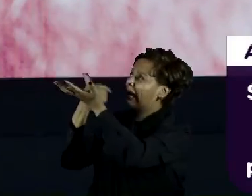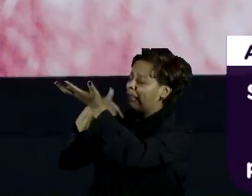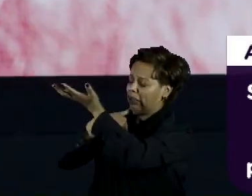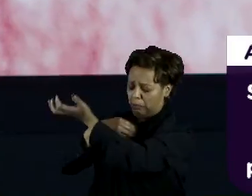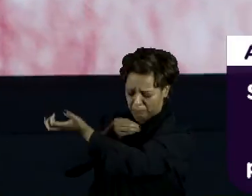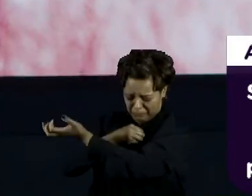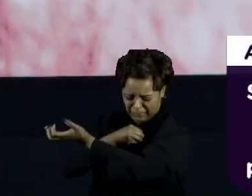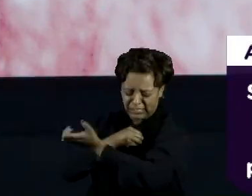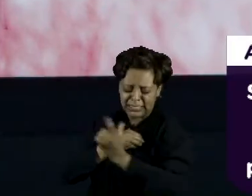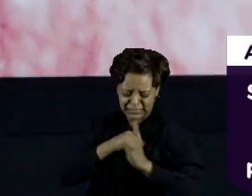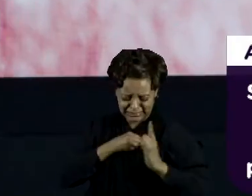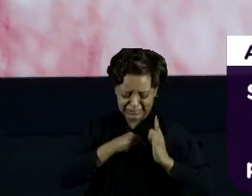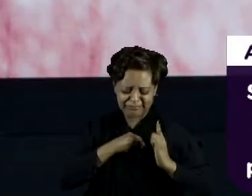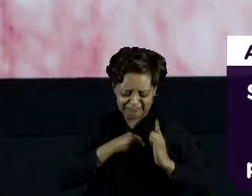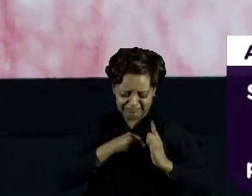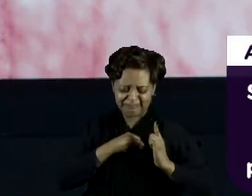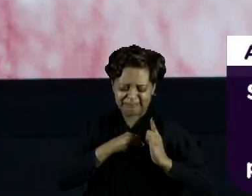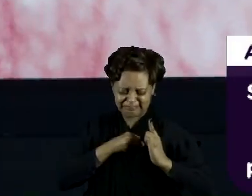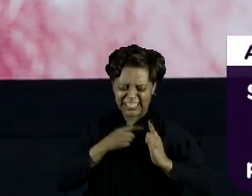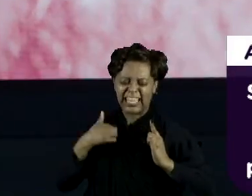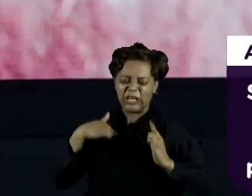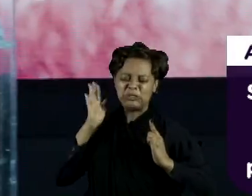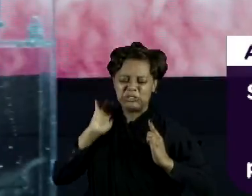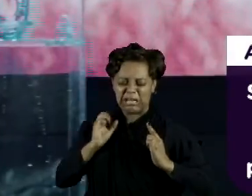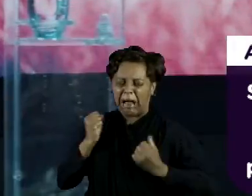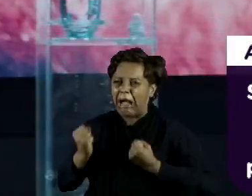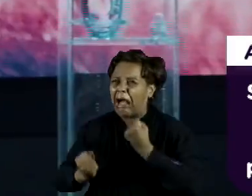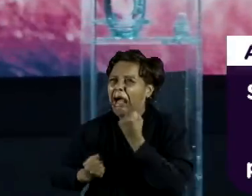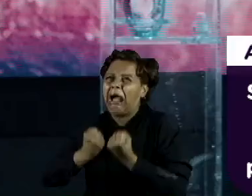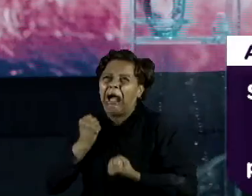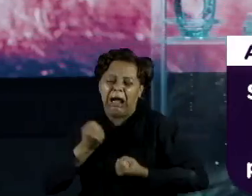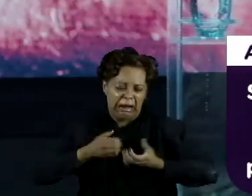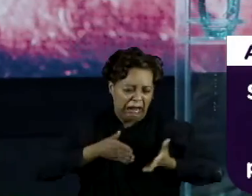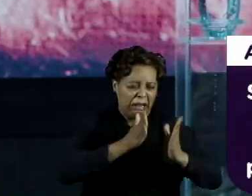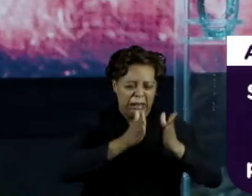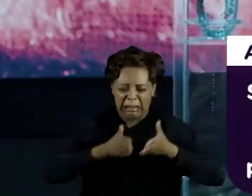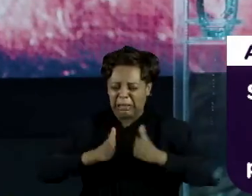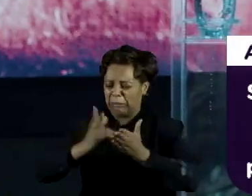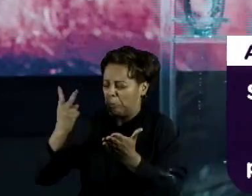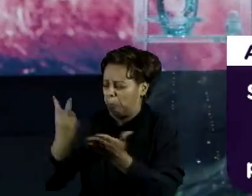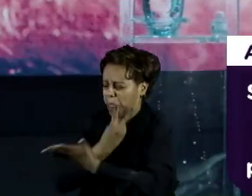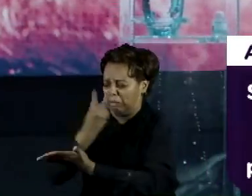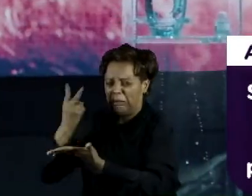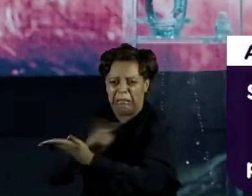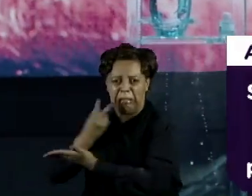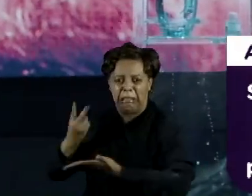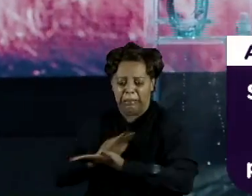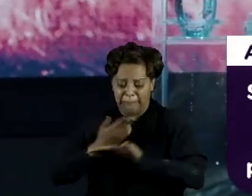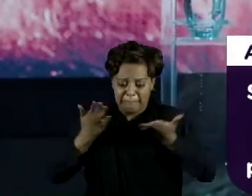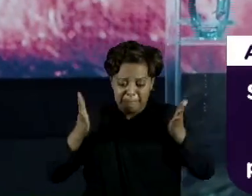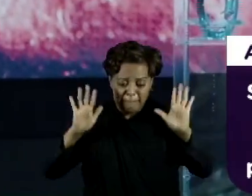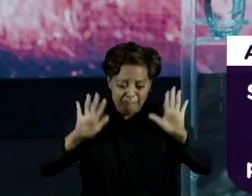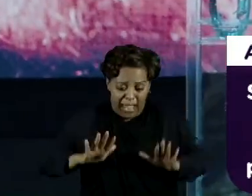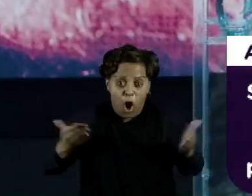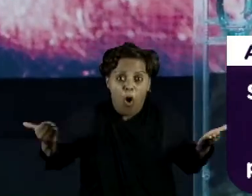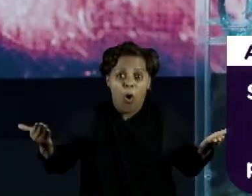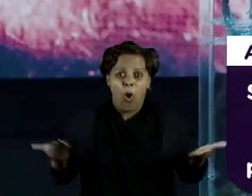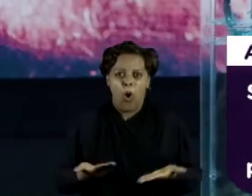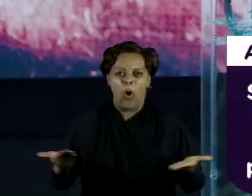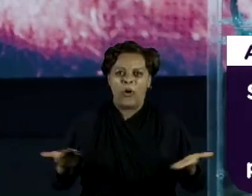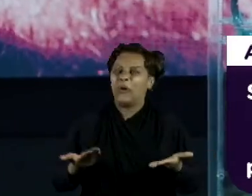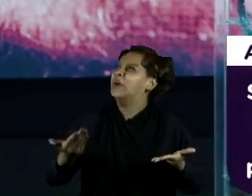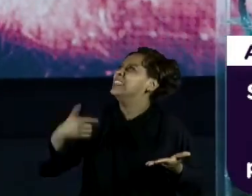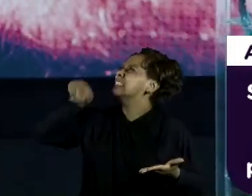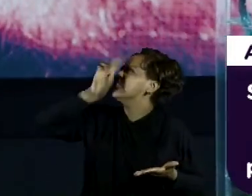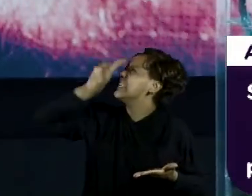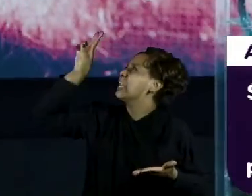pecador, corri algumas carreiras erradas, mas hoje, Senhor, eu